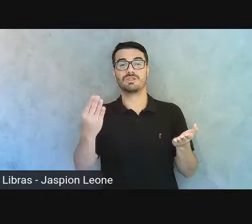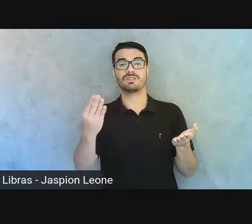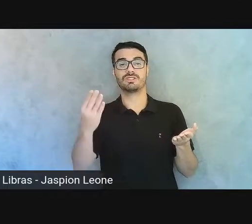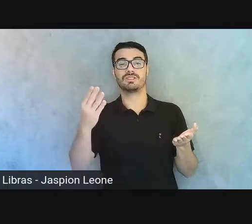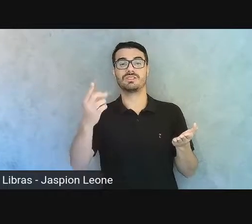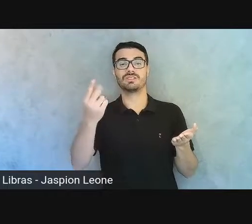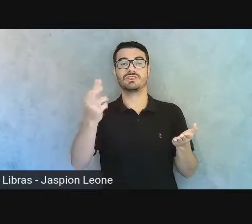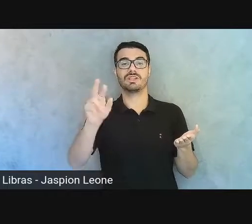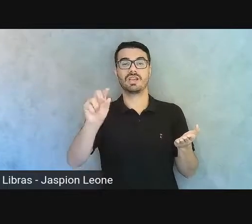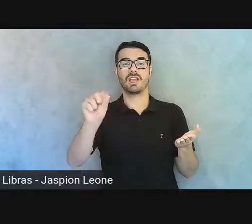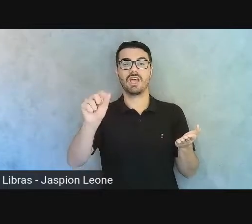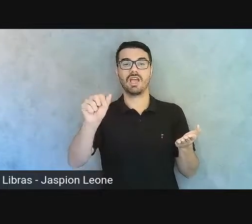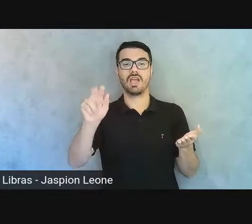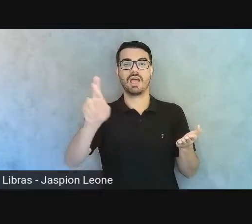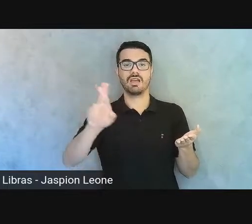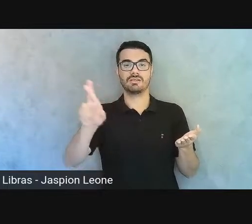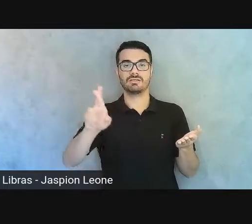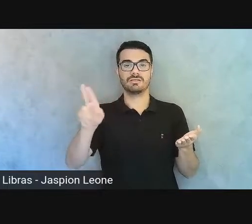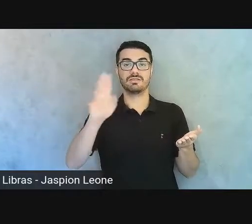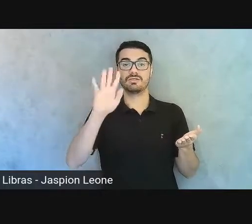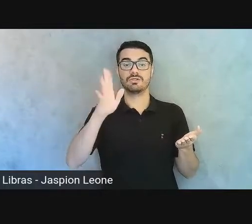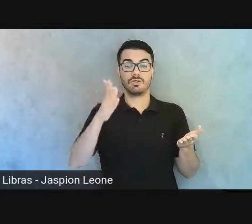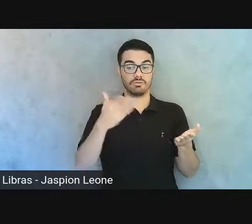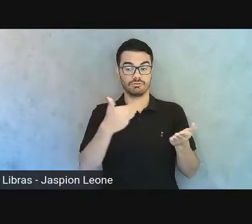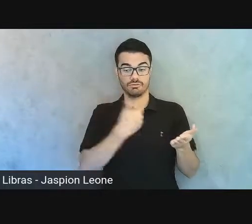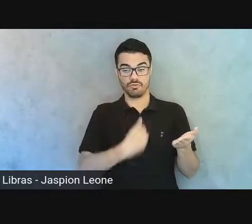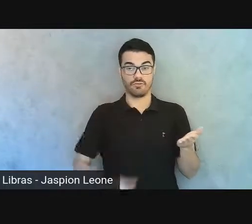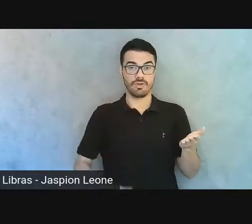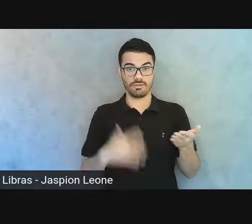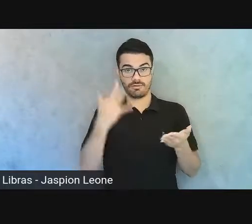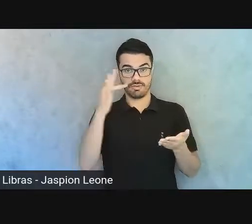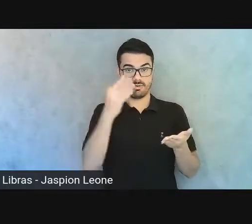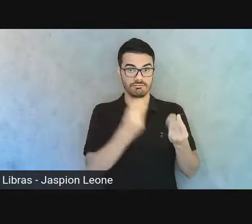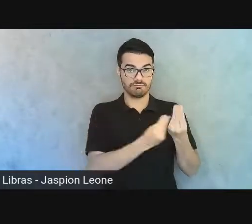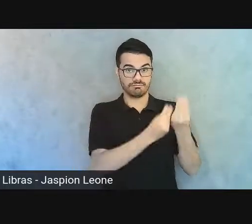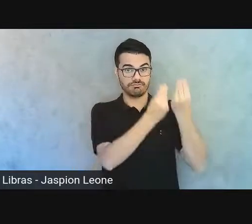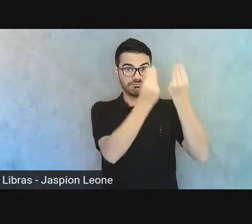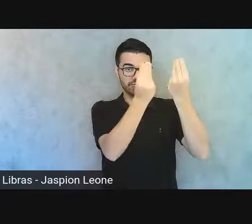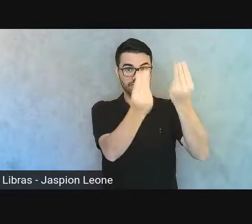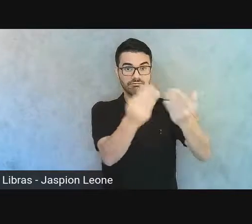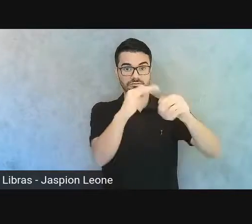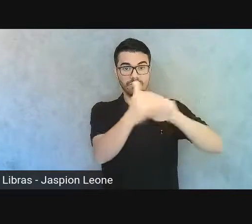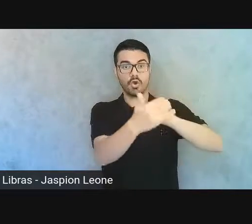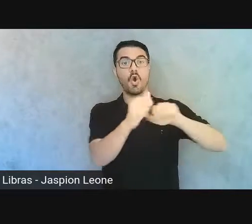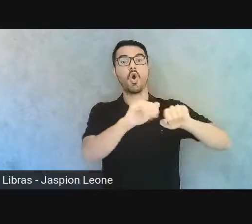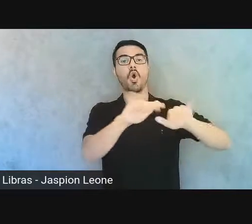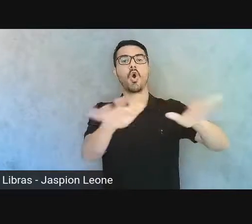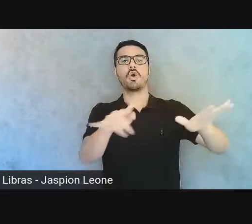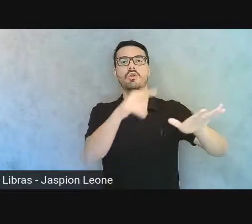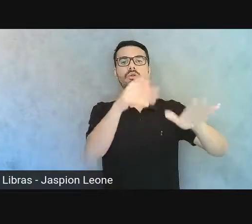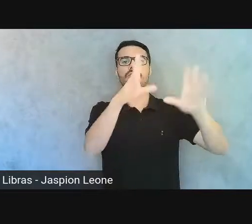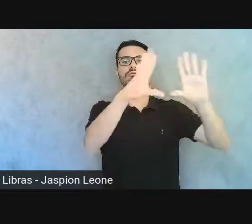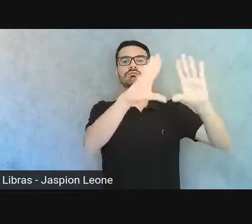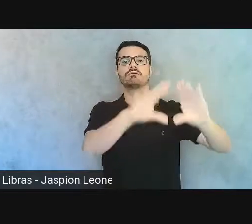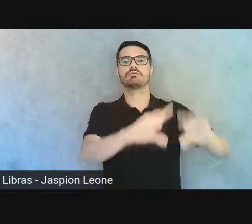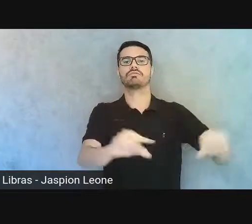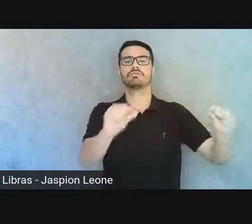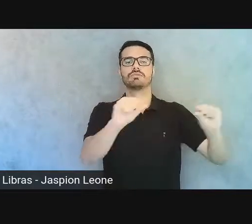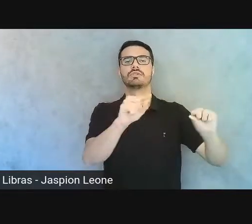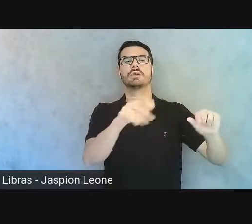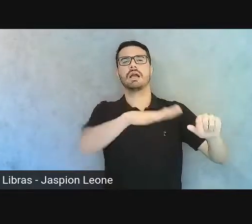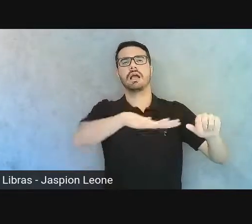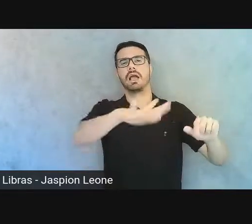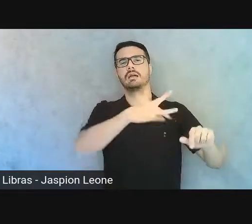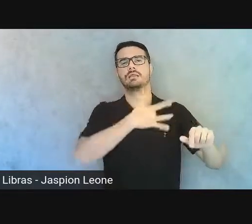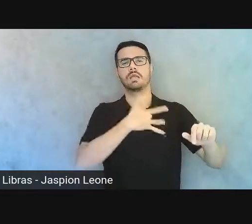foram aprovados apenas no orçamento federal para o enfrentamento da pandemia de